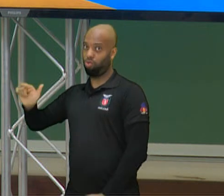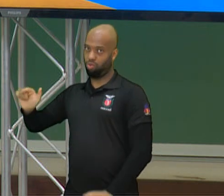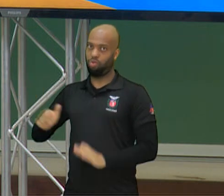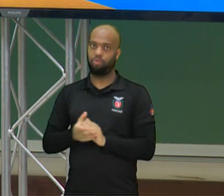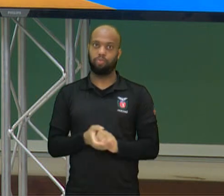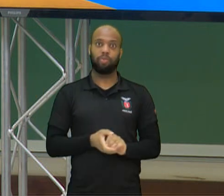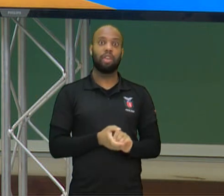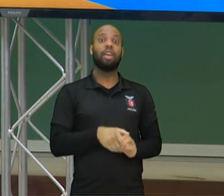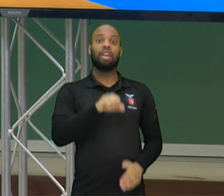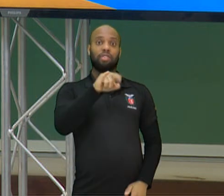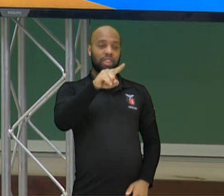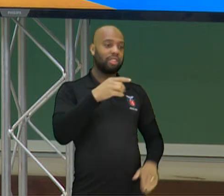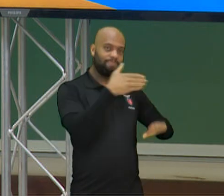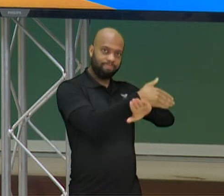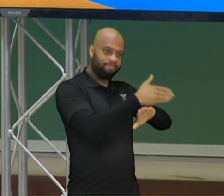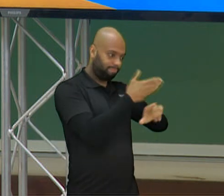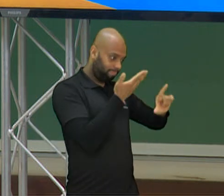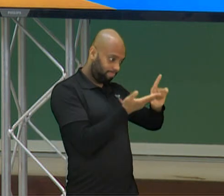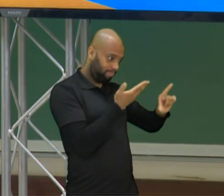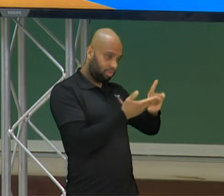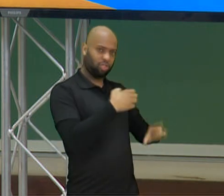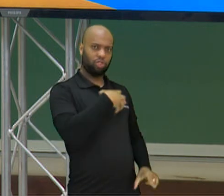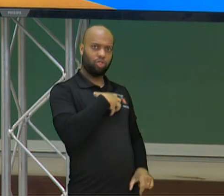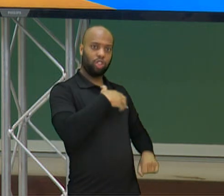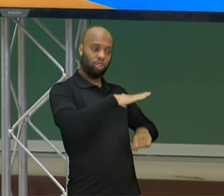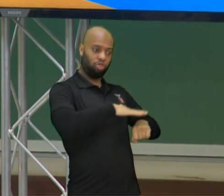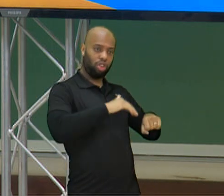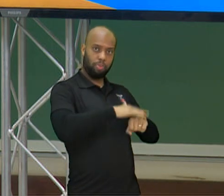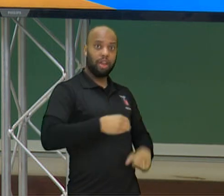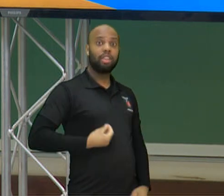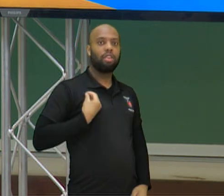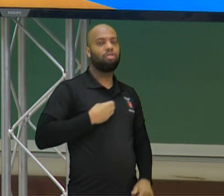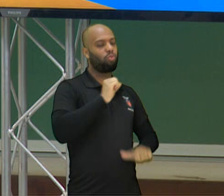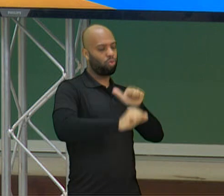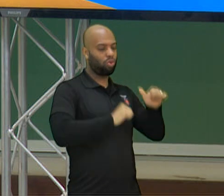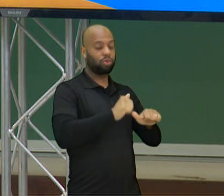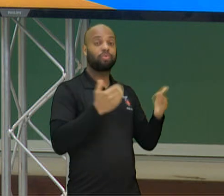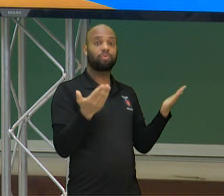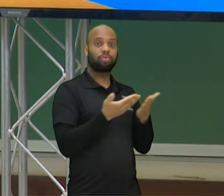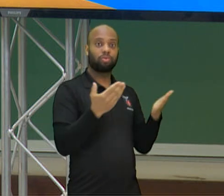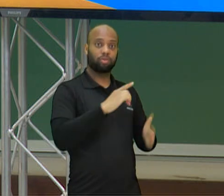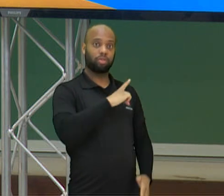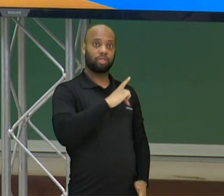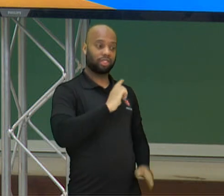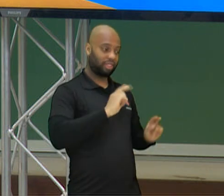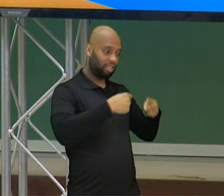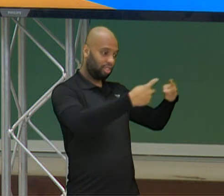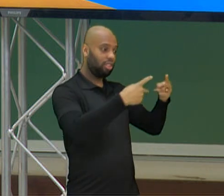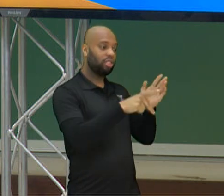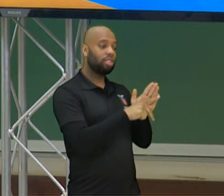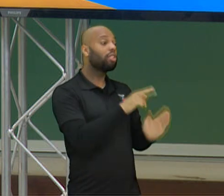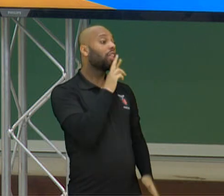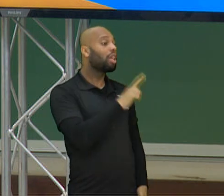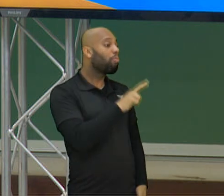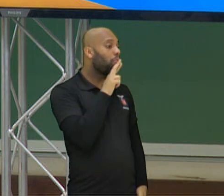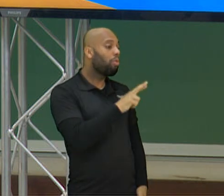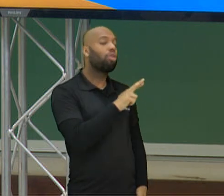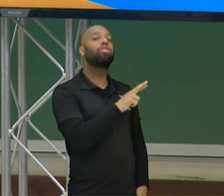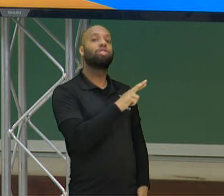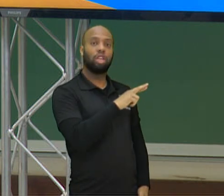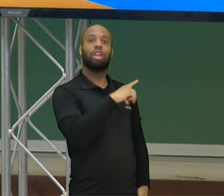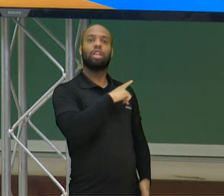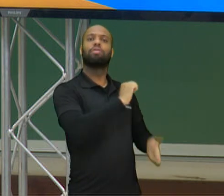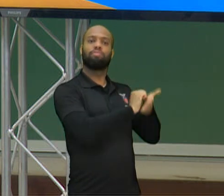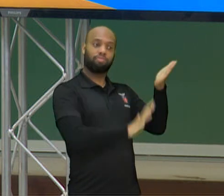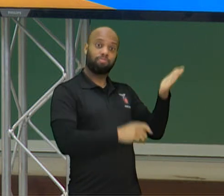o registro de frequência agora mudou. Então, basta você clicar no link número 1 e realizar a